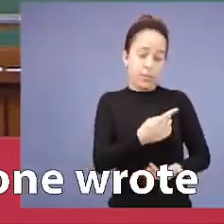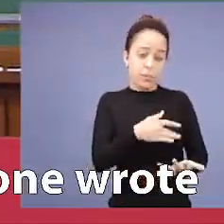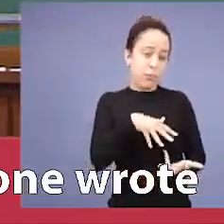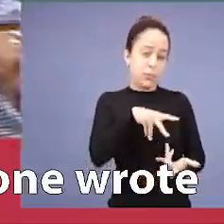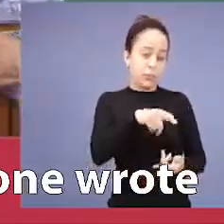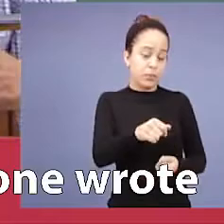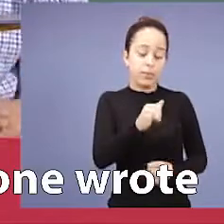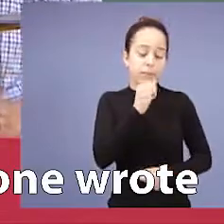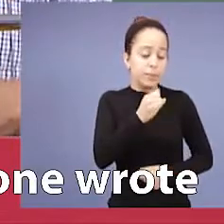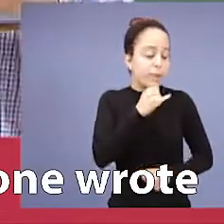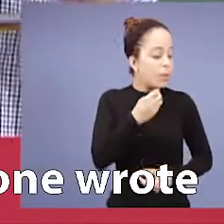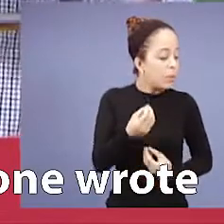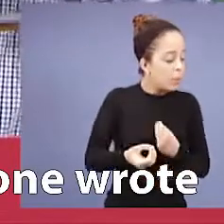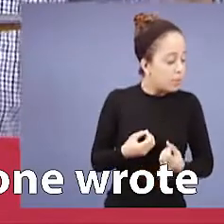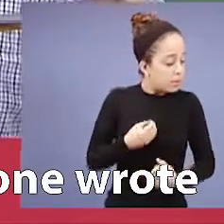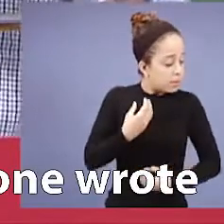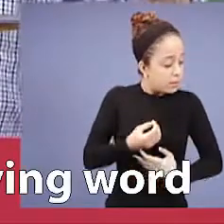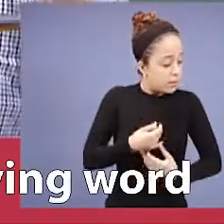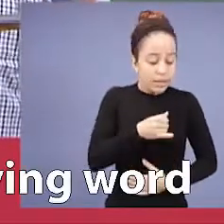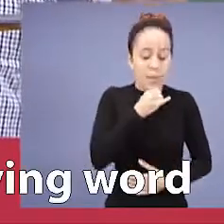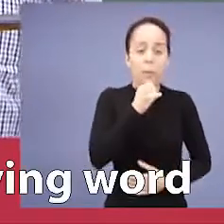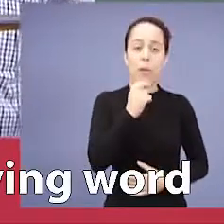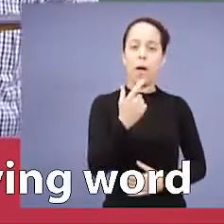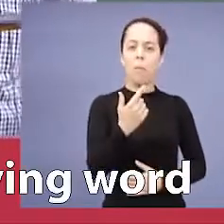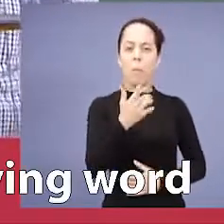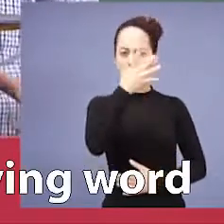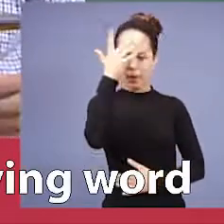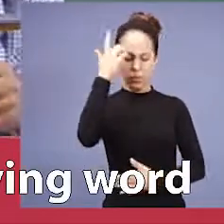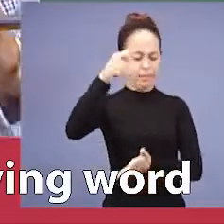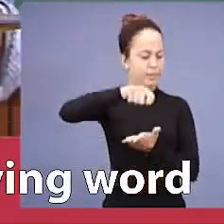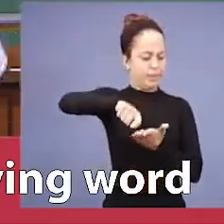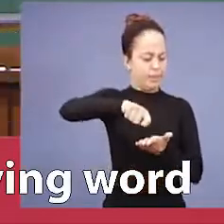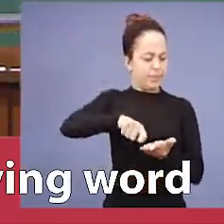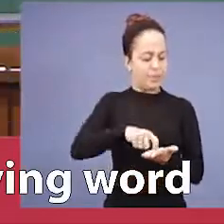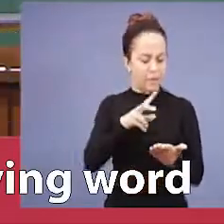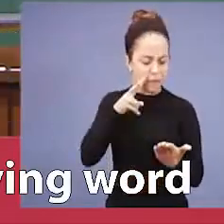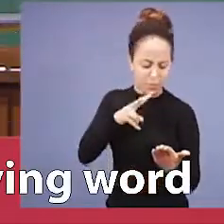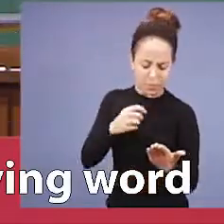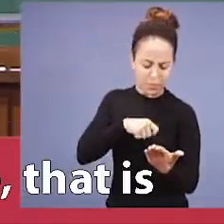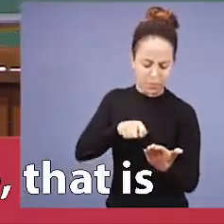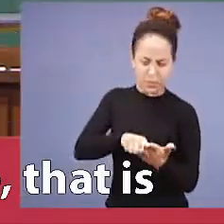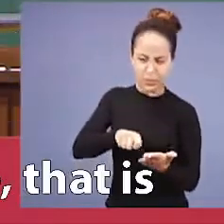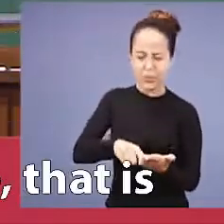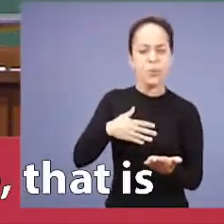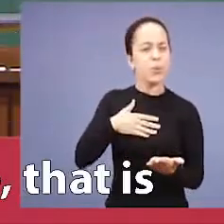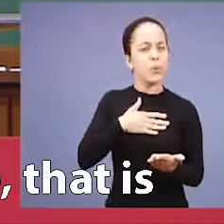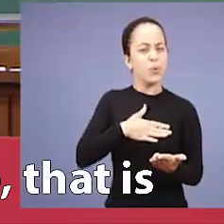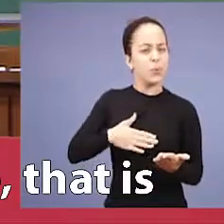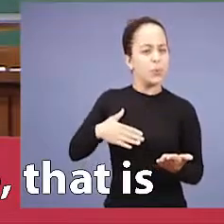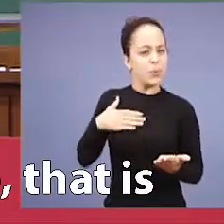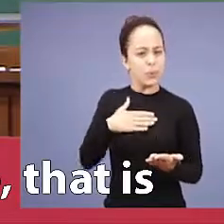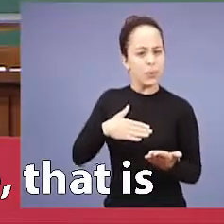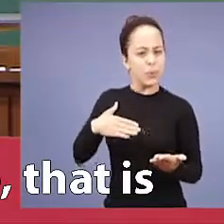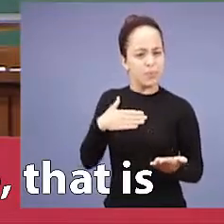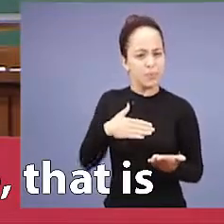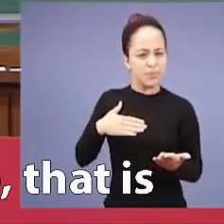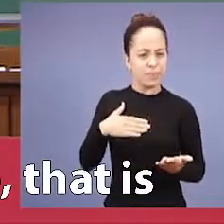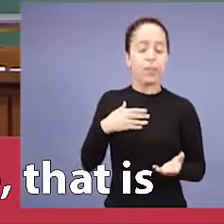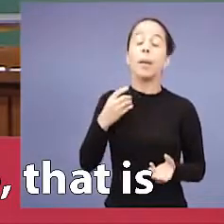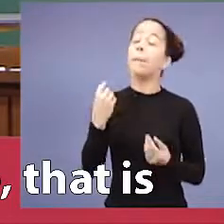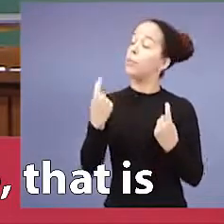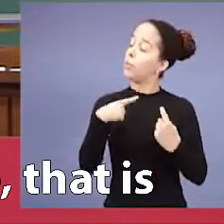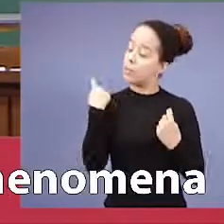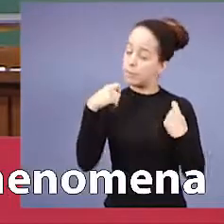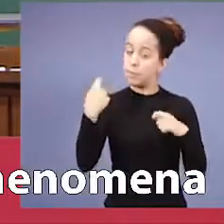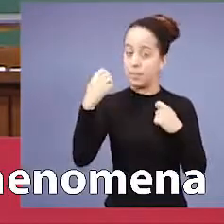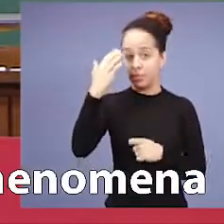nela não é porque alguém escreveu gostou de tudo que está aí mas é uma palavra viva esse é o entendimento que nós